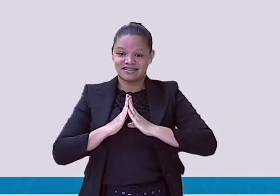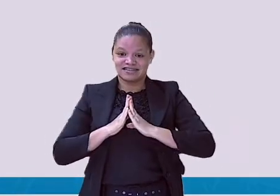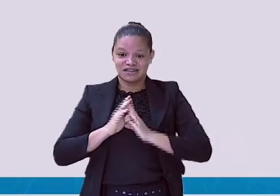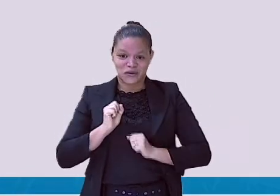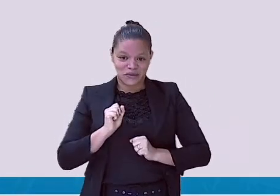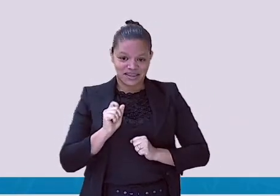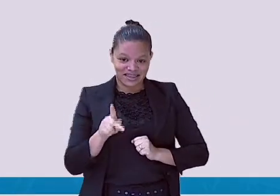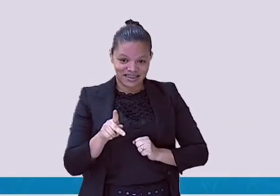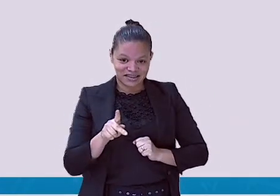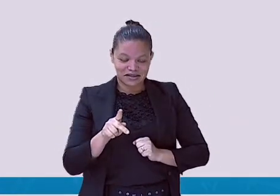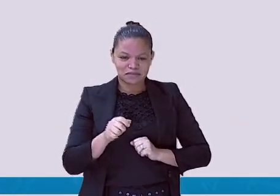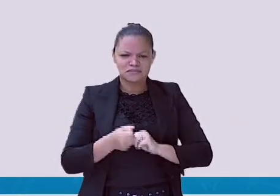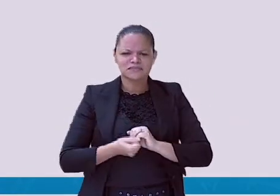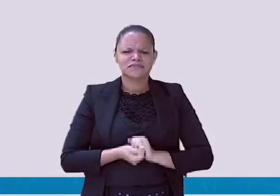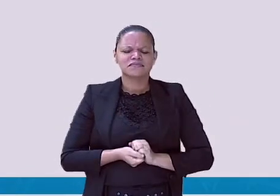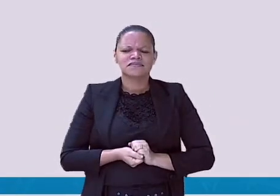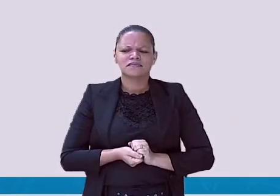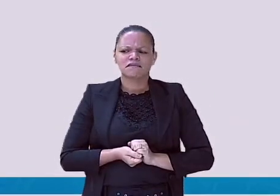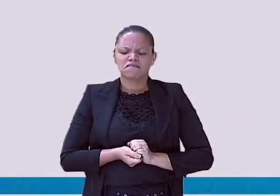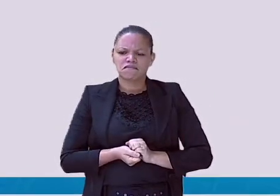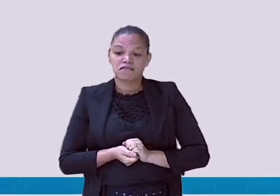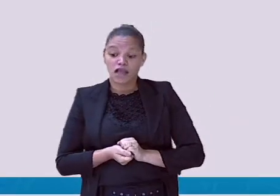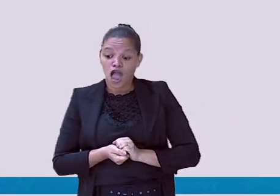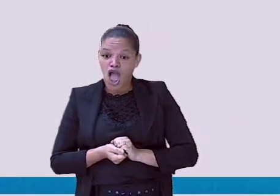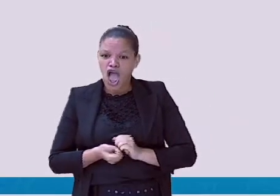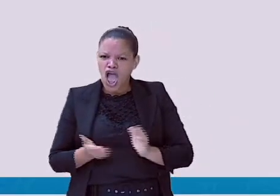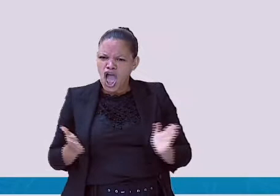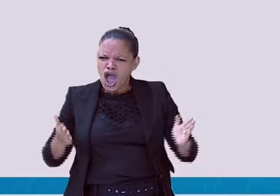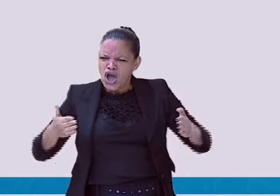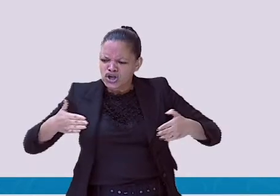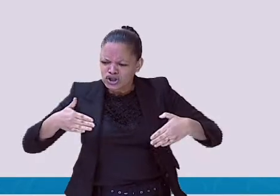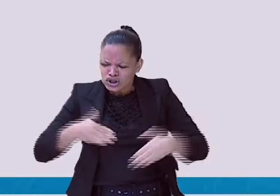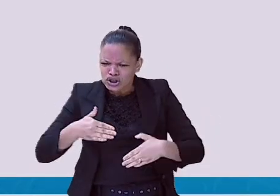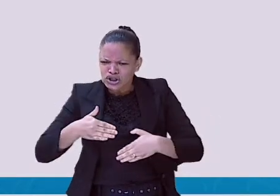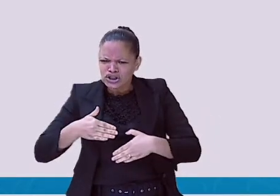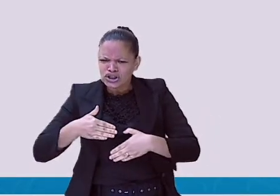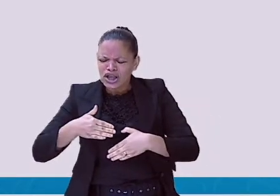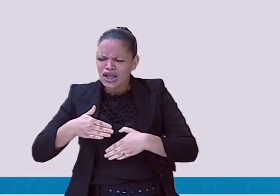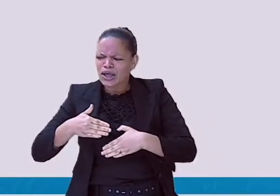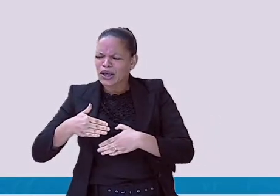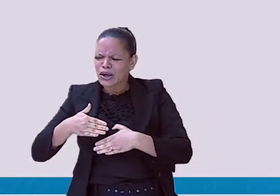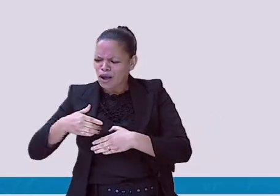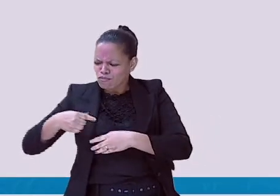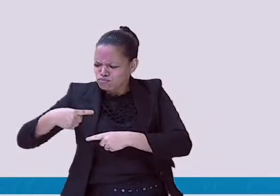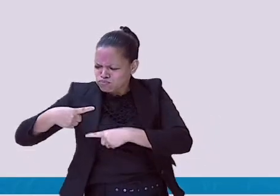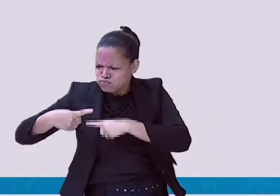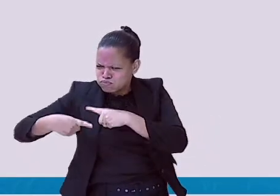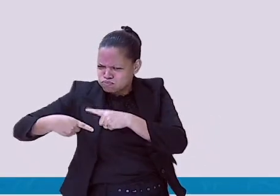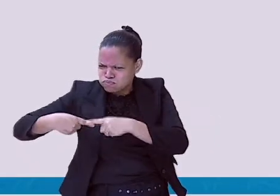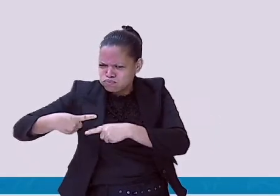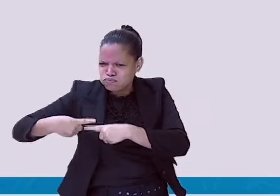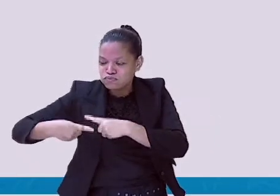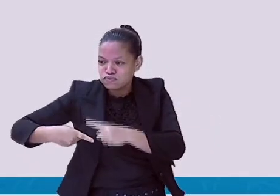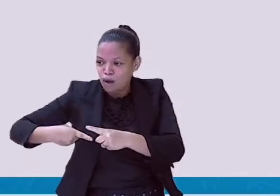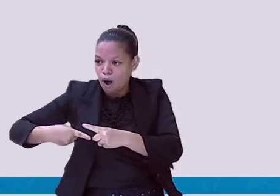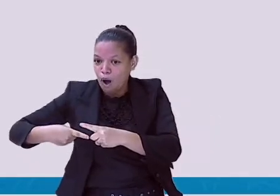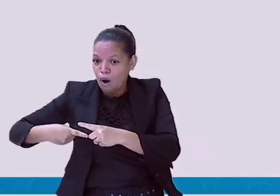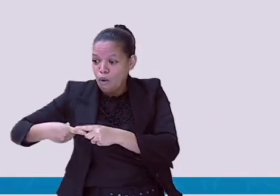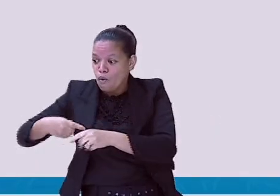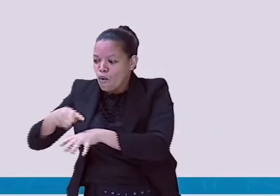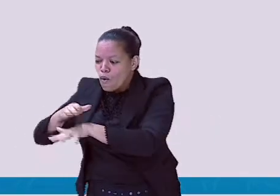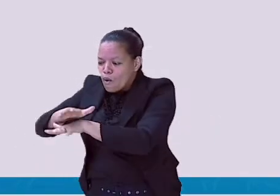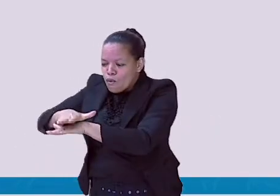texto. Quando chega o momento da reprodução, as tartarugas